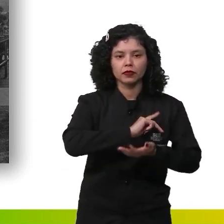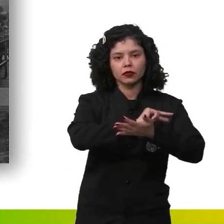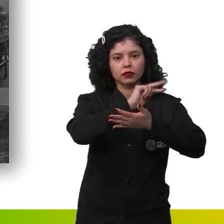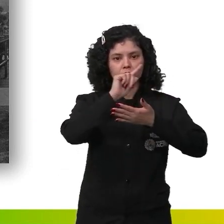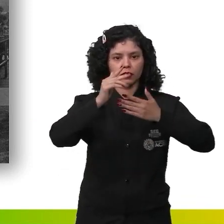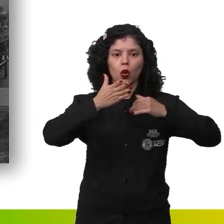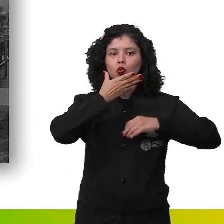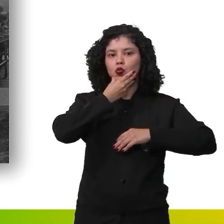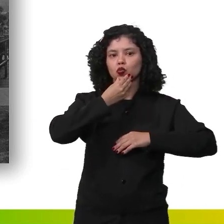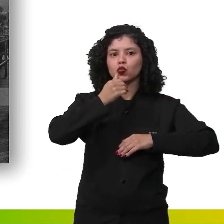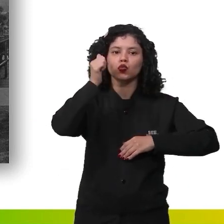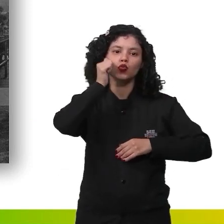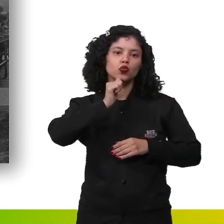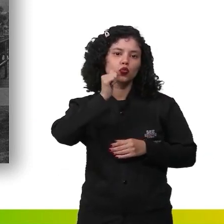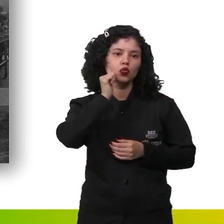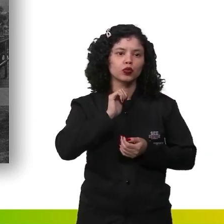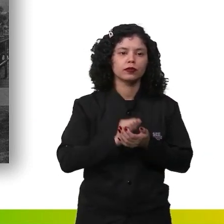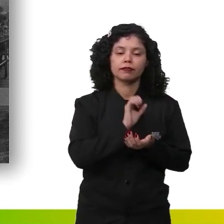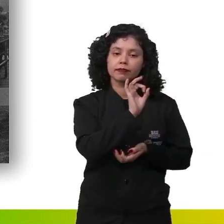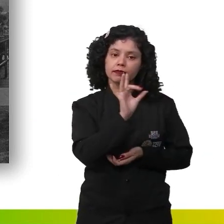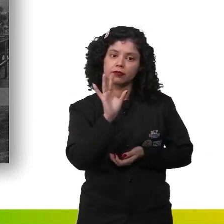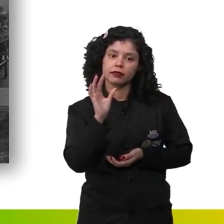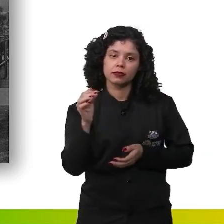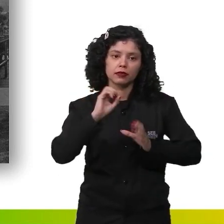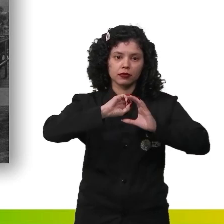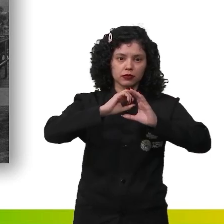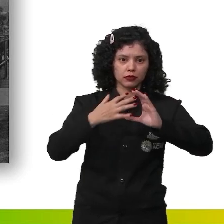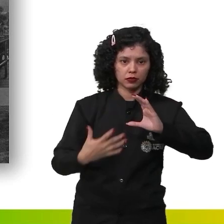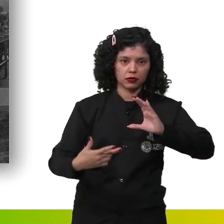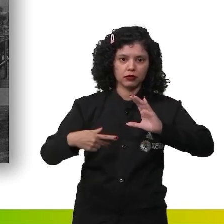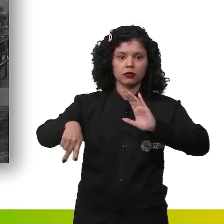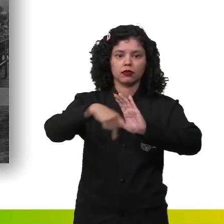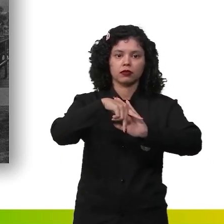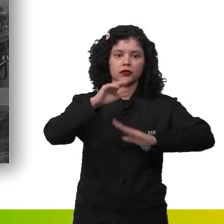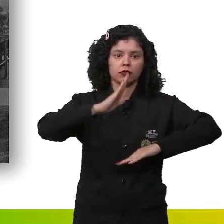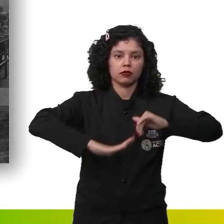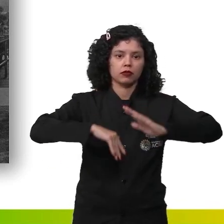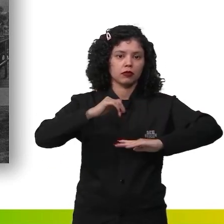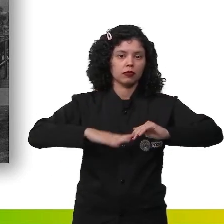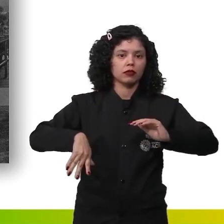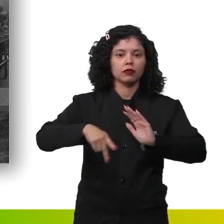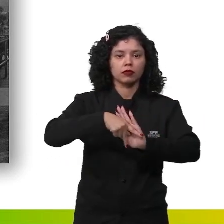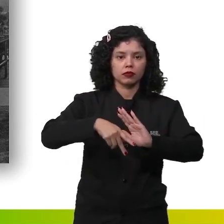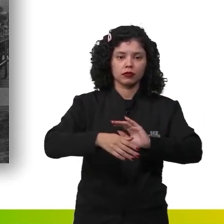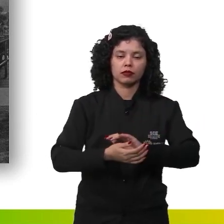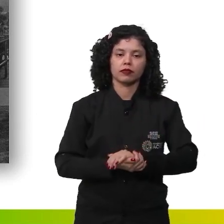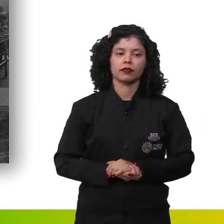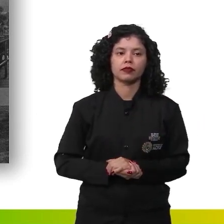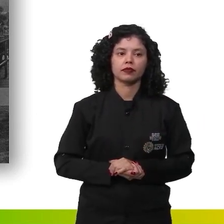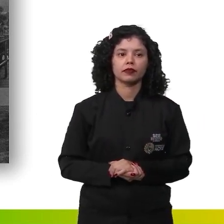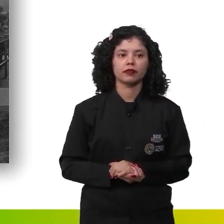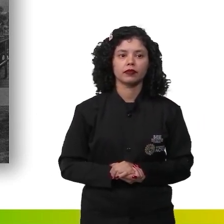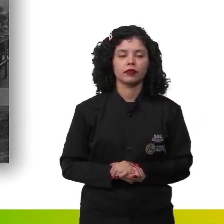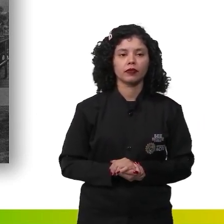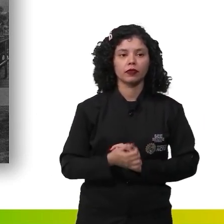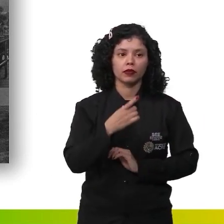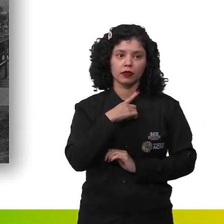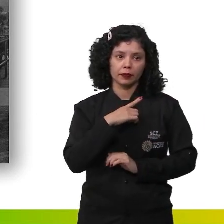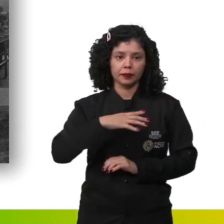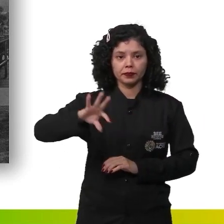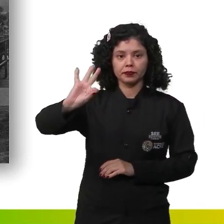vários homens, mulheres, cada um caracterizado em acordo com determinadas funções, né? Eu tenho aqui